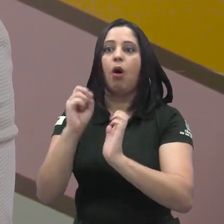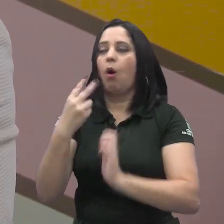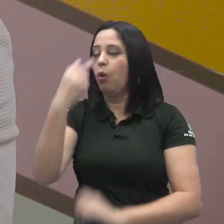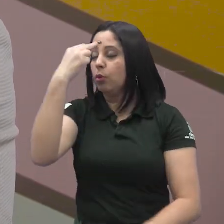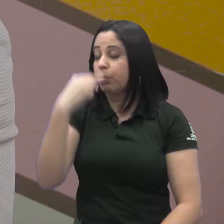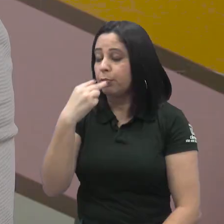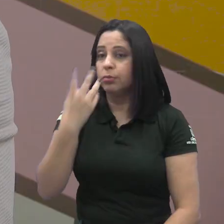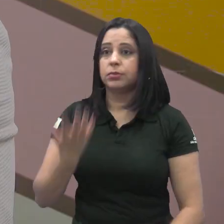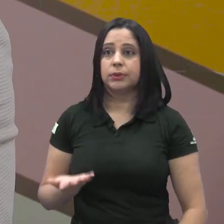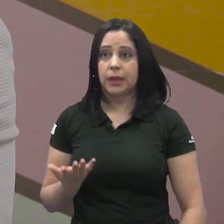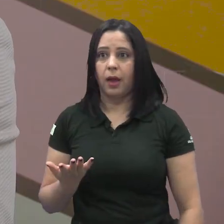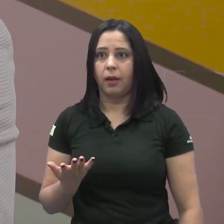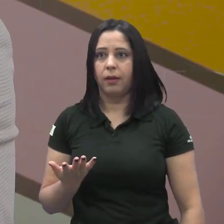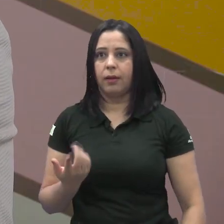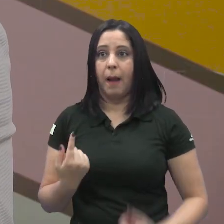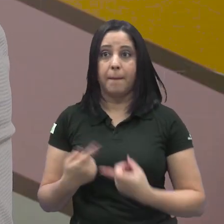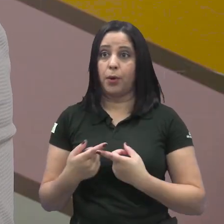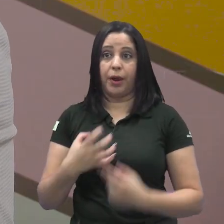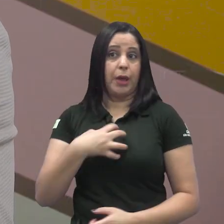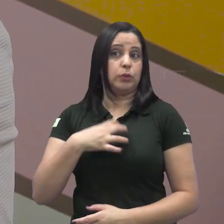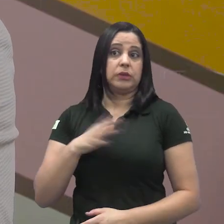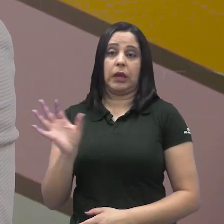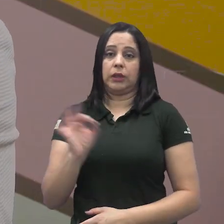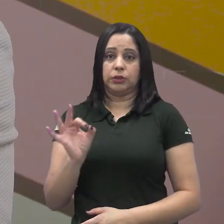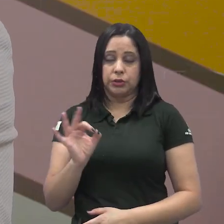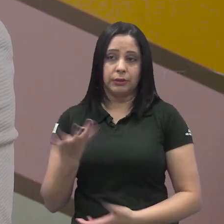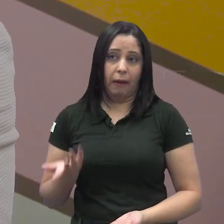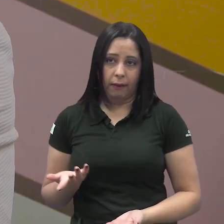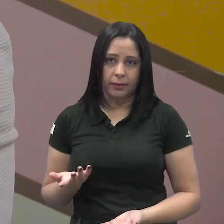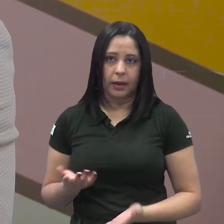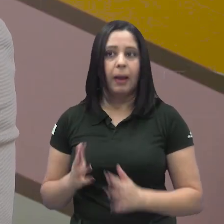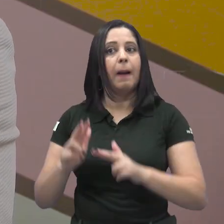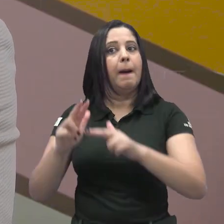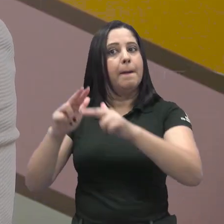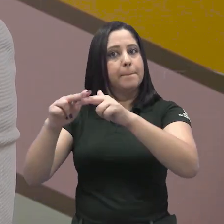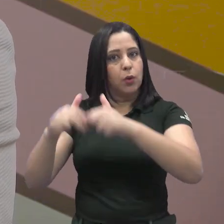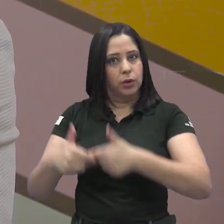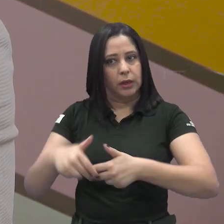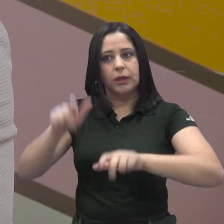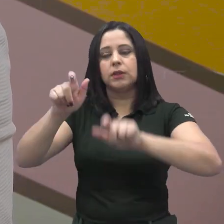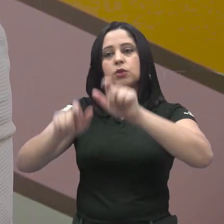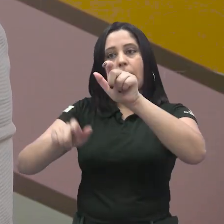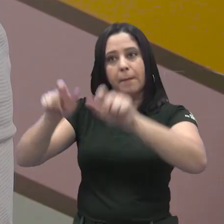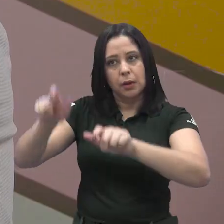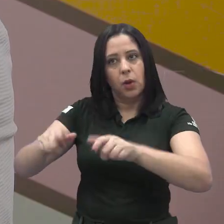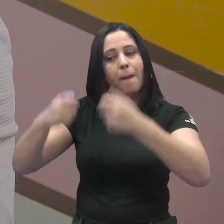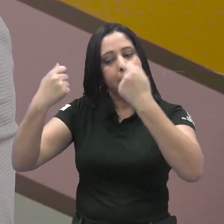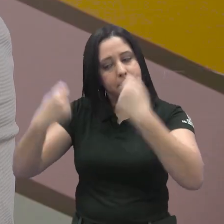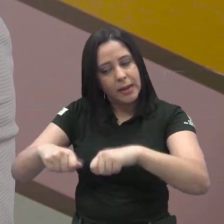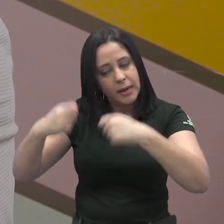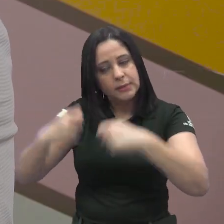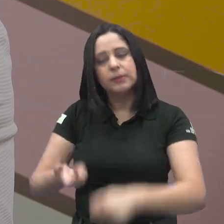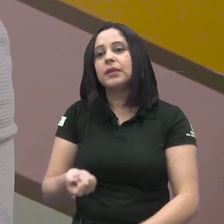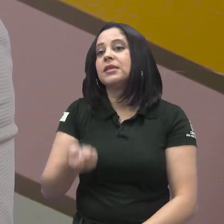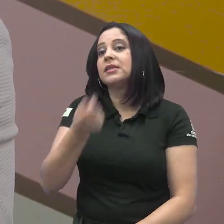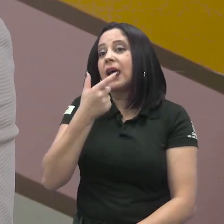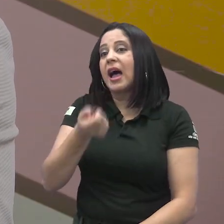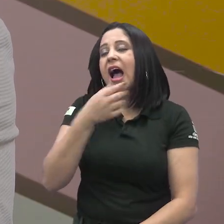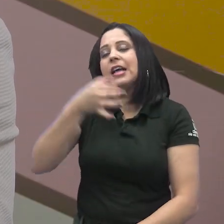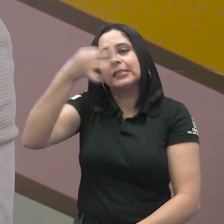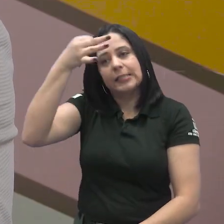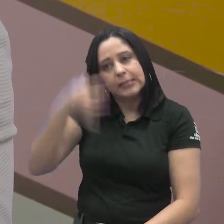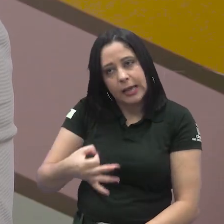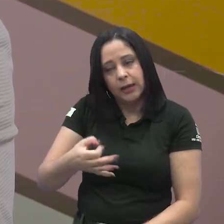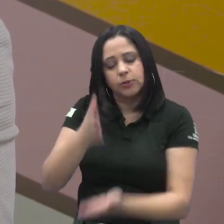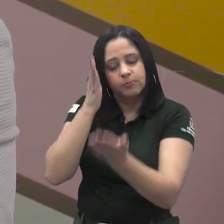o maior fator de dificuldade para as pessoas aceitarem que elas precisam tomar as medicações. É óbvio que se ela